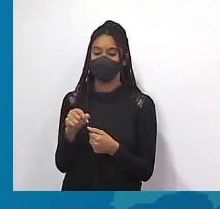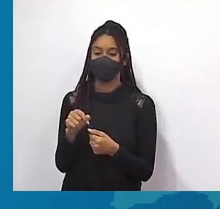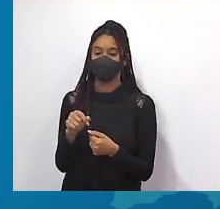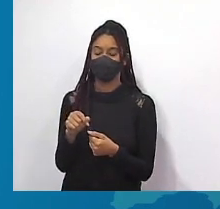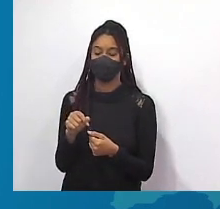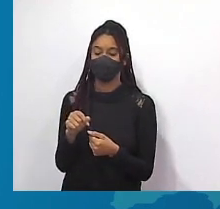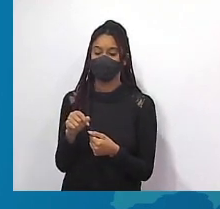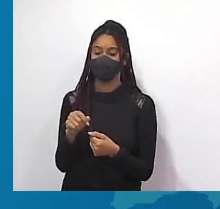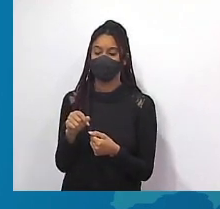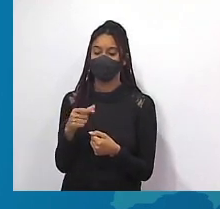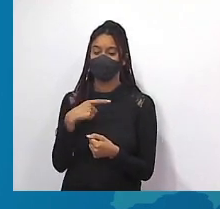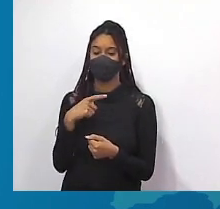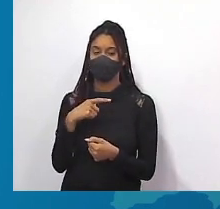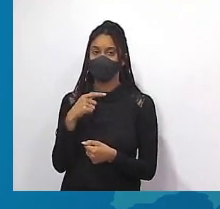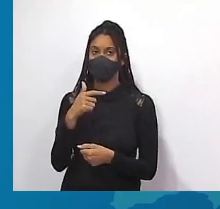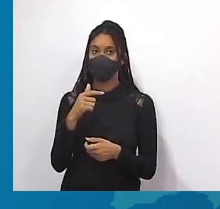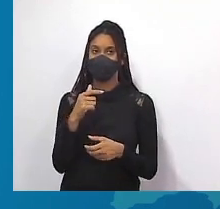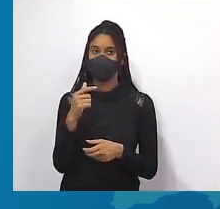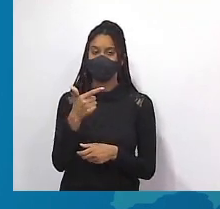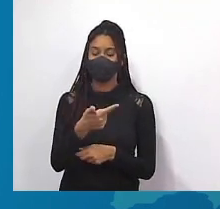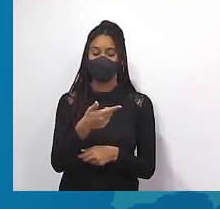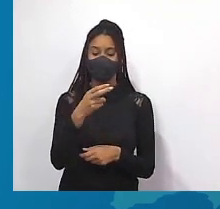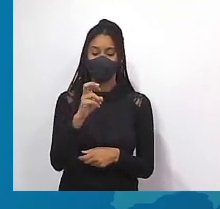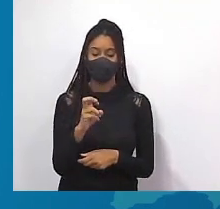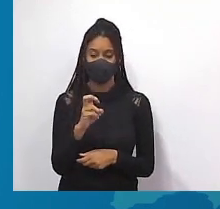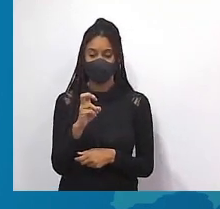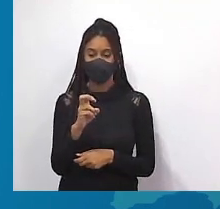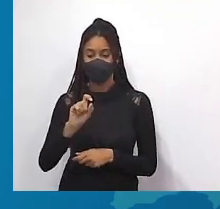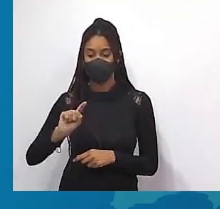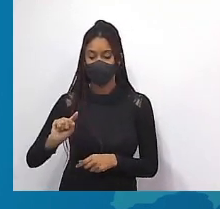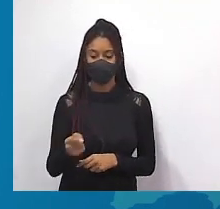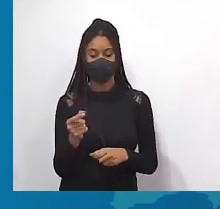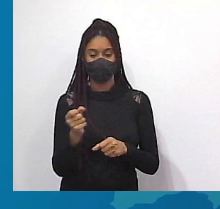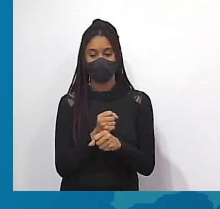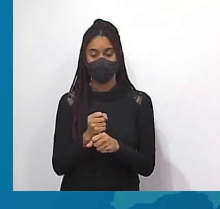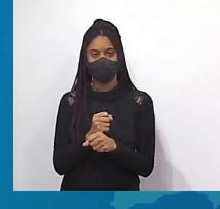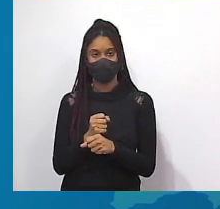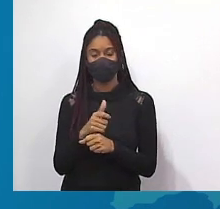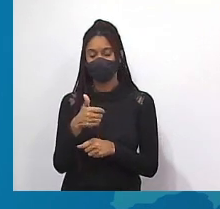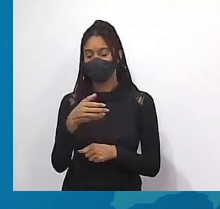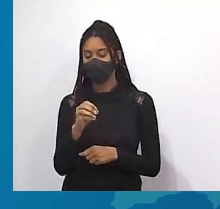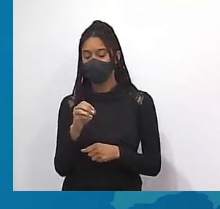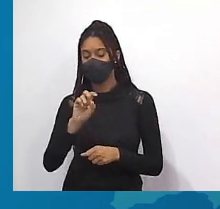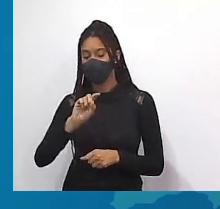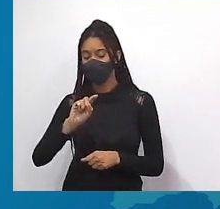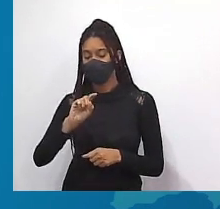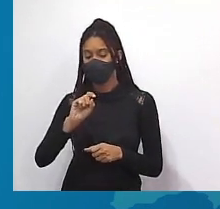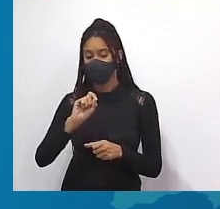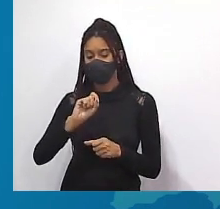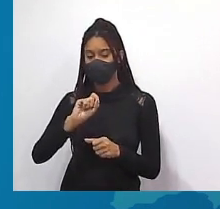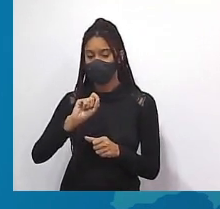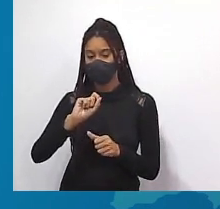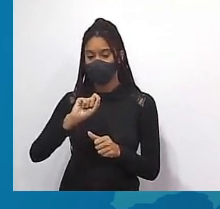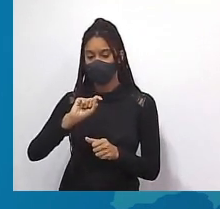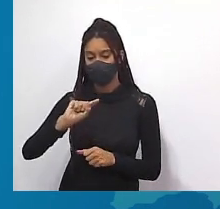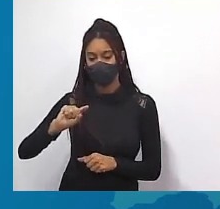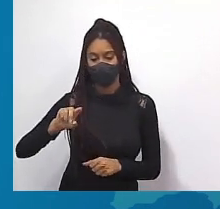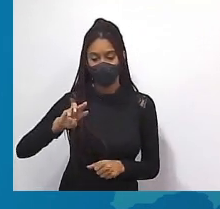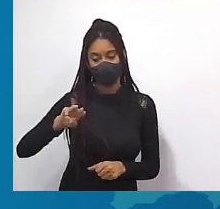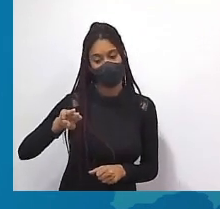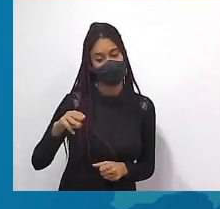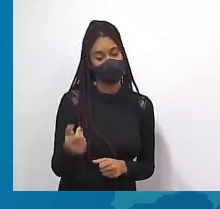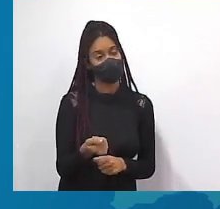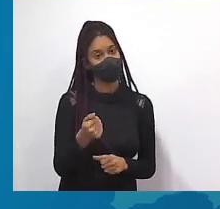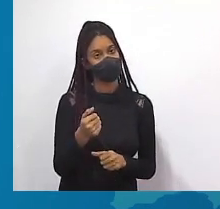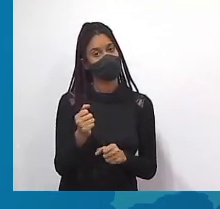Terra. A cada 25 mil anos a 10 milhões de anos, o planeta tende a alterar a sua